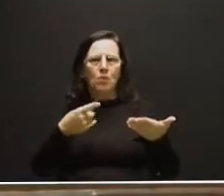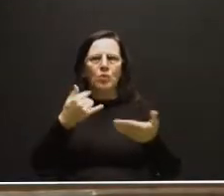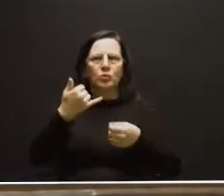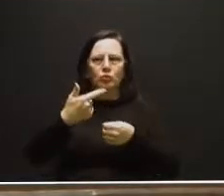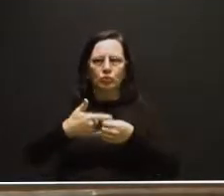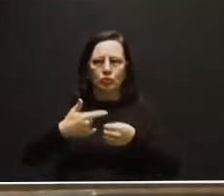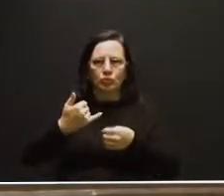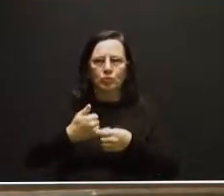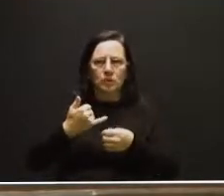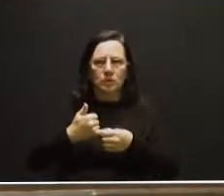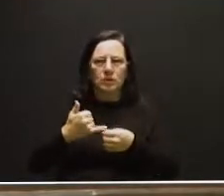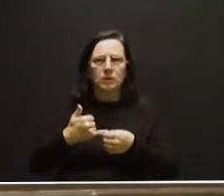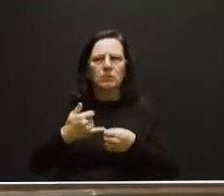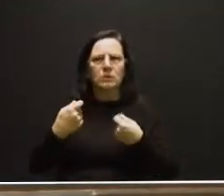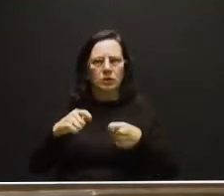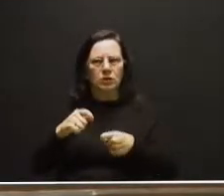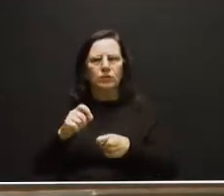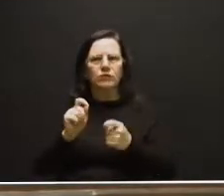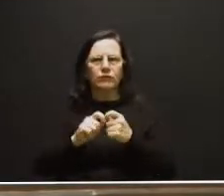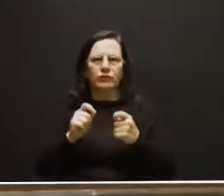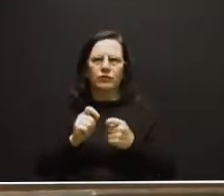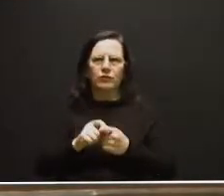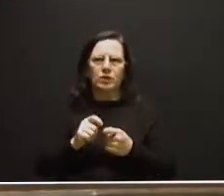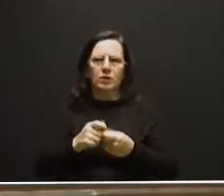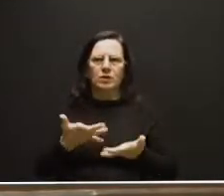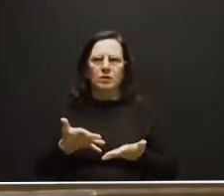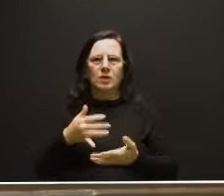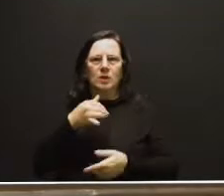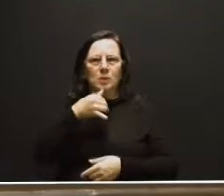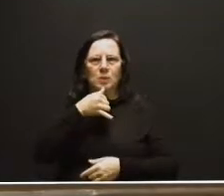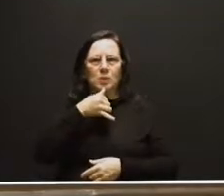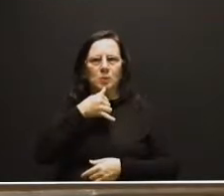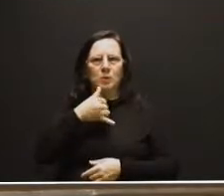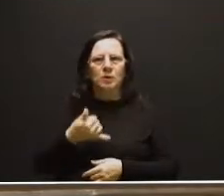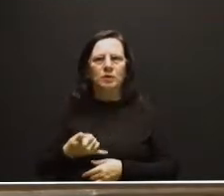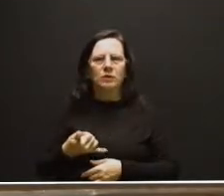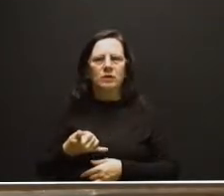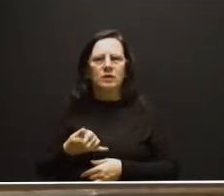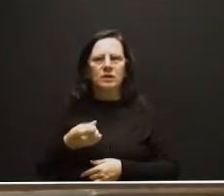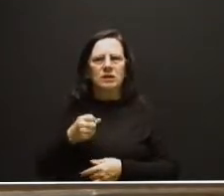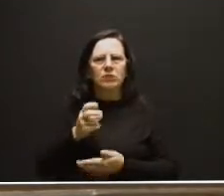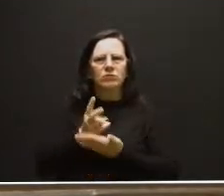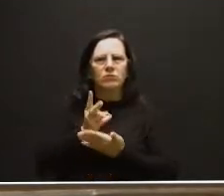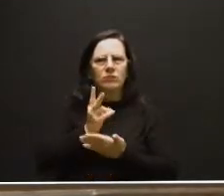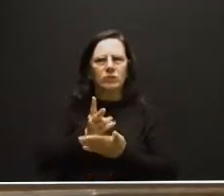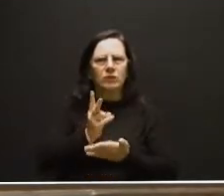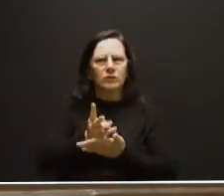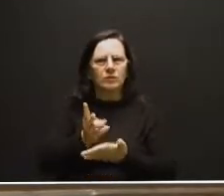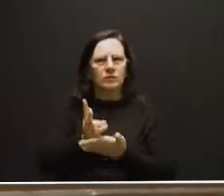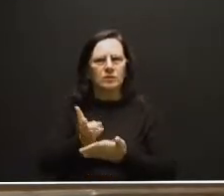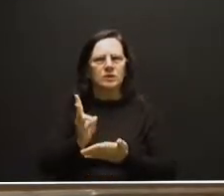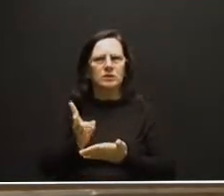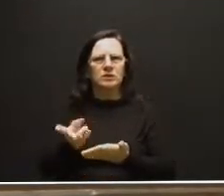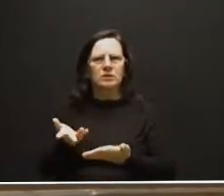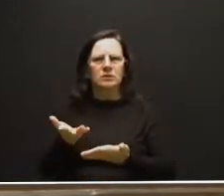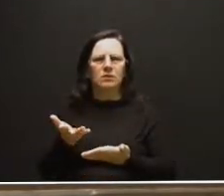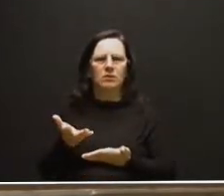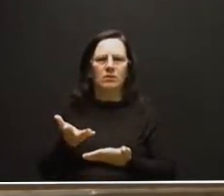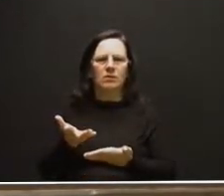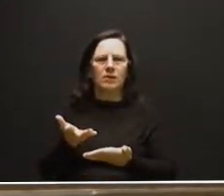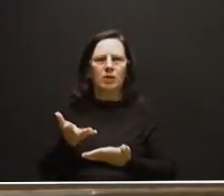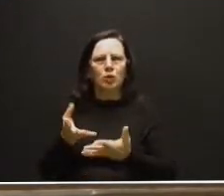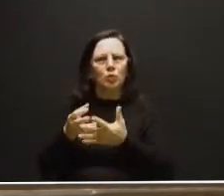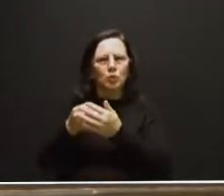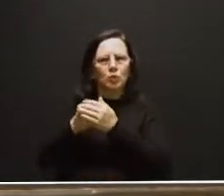tem que ser executado porque é constrangedor ter que se permanecer é às vezes até é